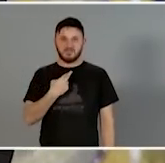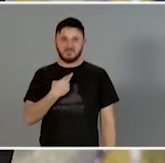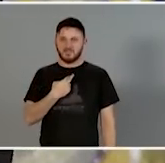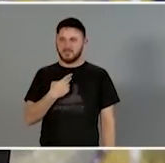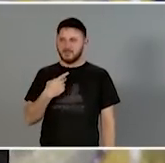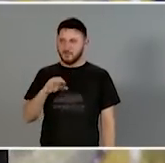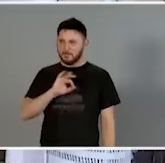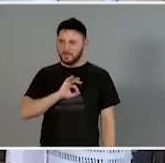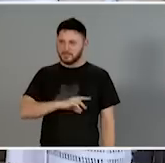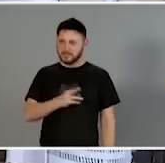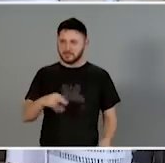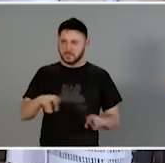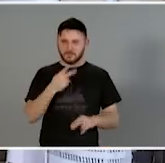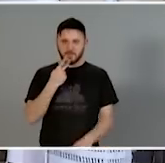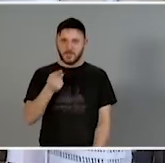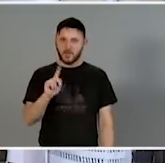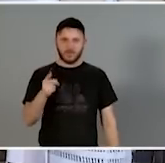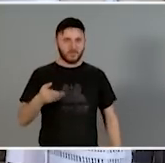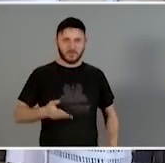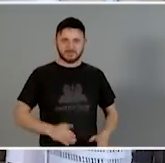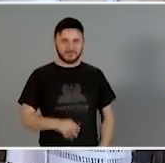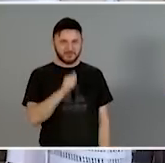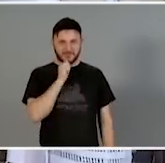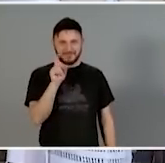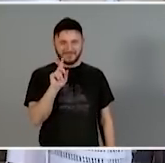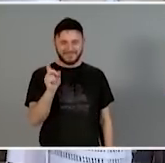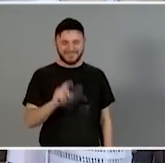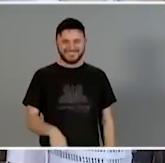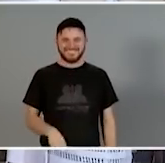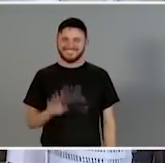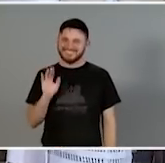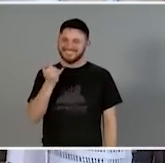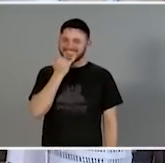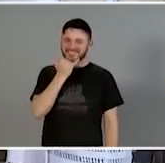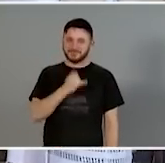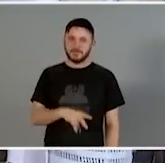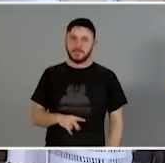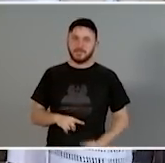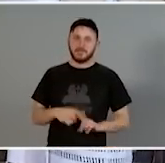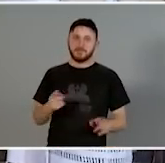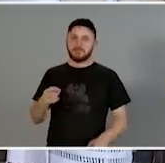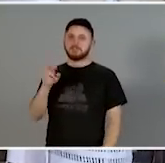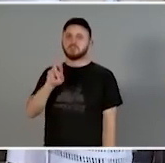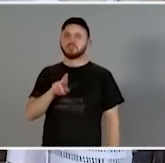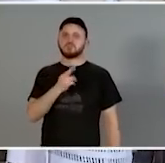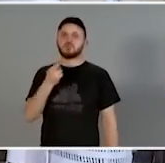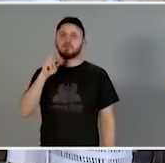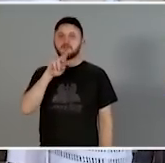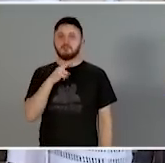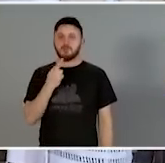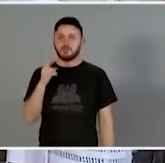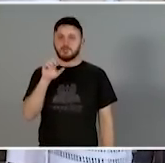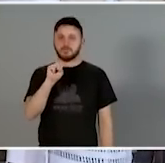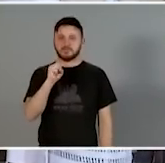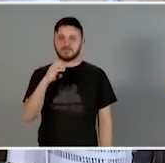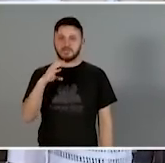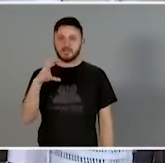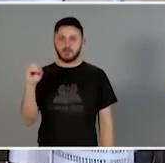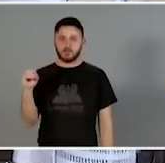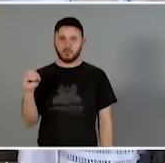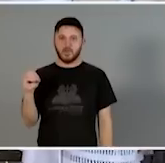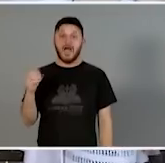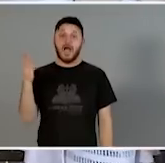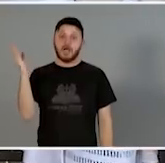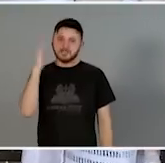tinha. Desculpa. Como é que é o nome do sorvete? Sorvete seco. Seco, tá bom. Vem com uma bexiguinha que